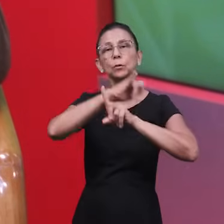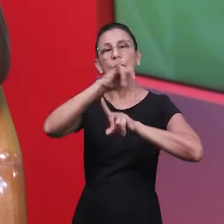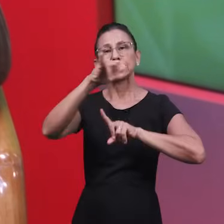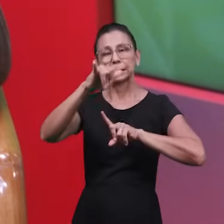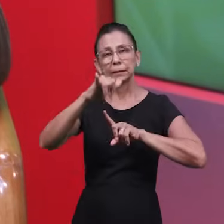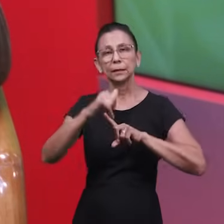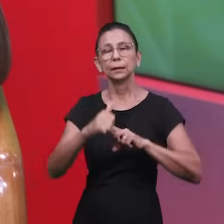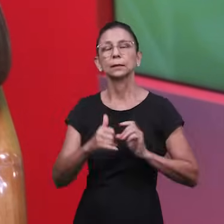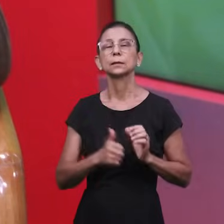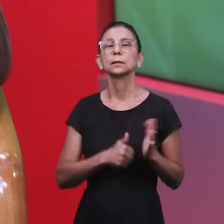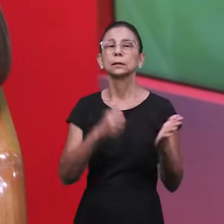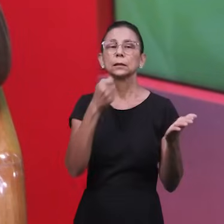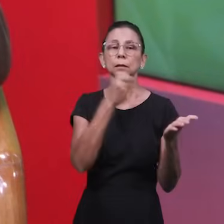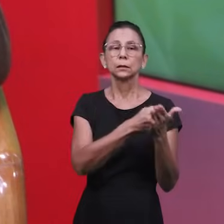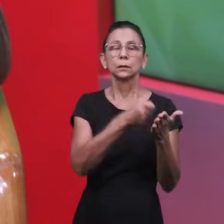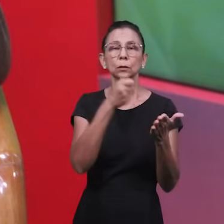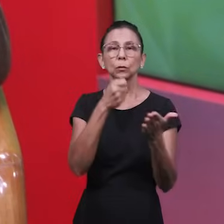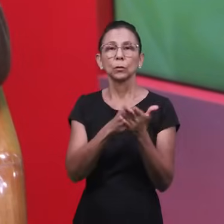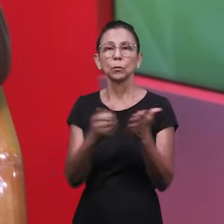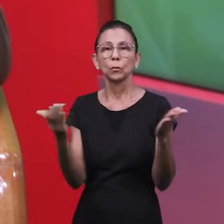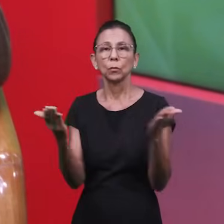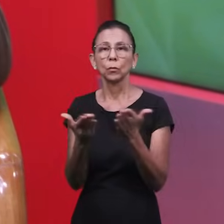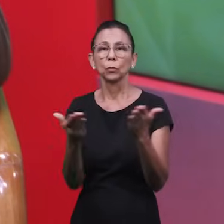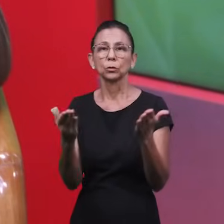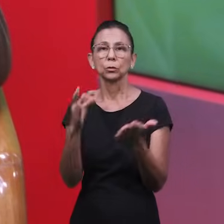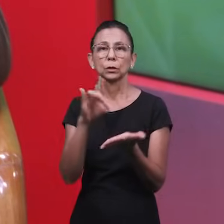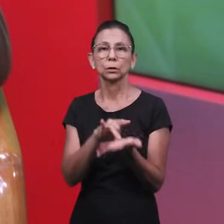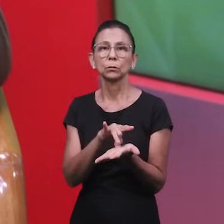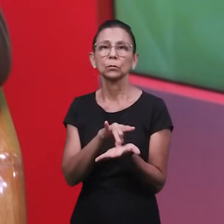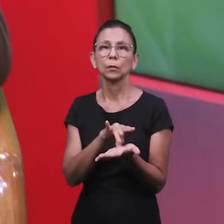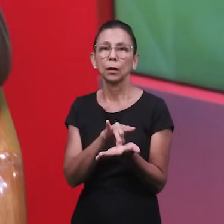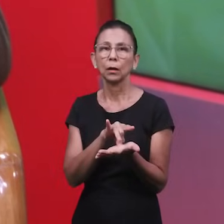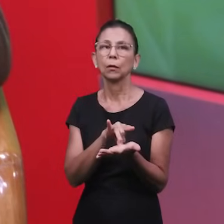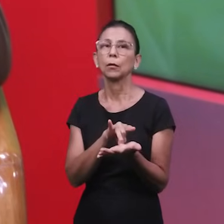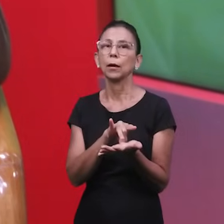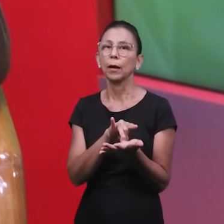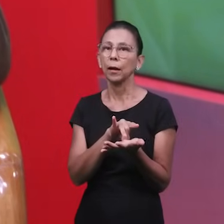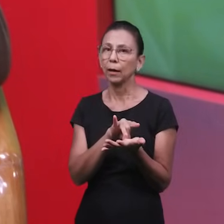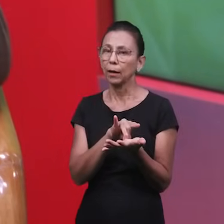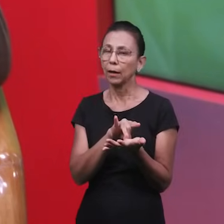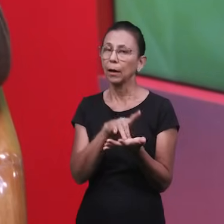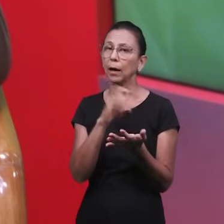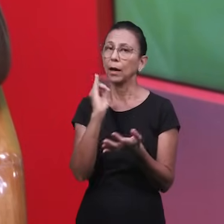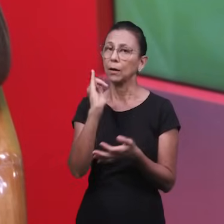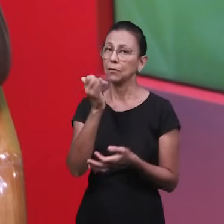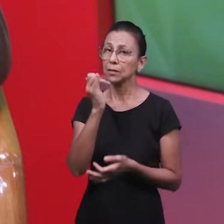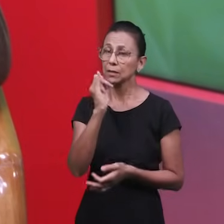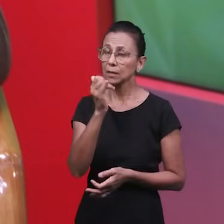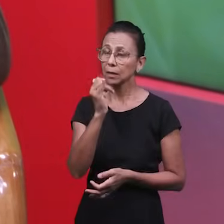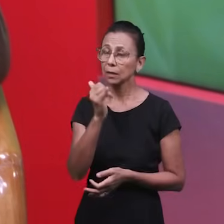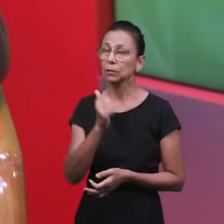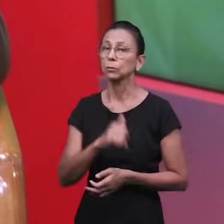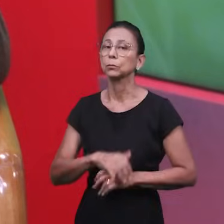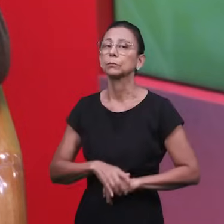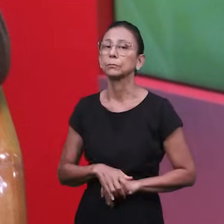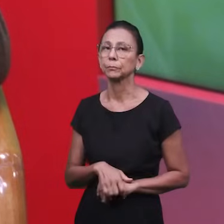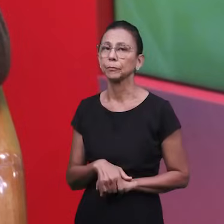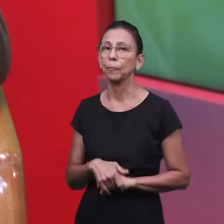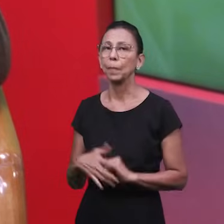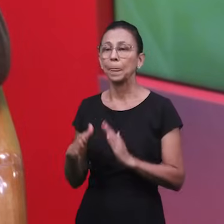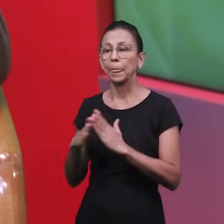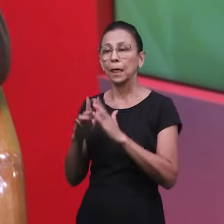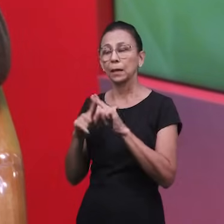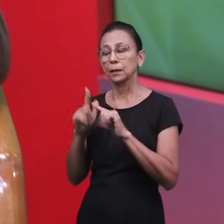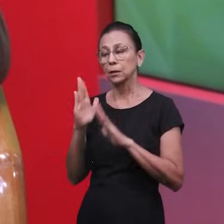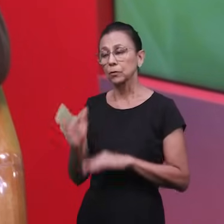eles se cumprindo nos nossos dias, prevenindo, avisando a igreja